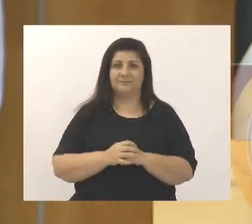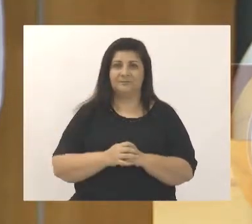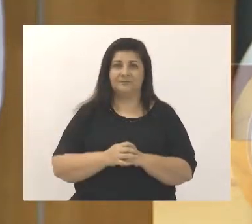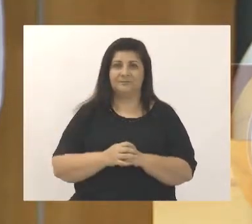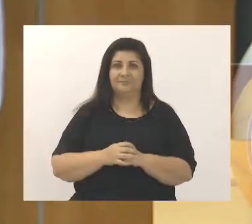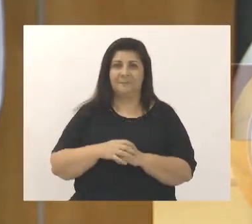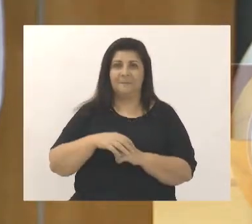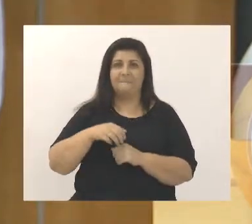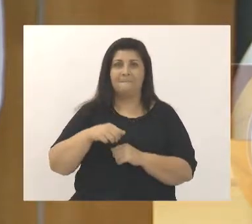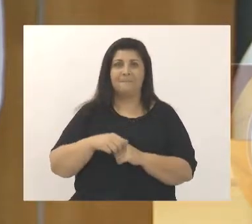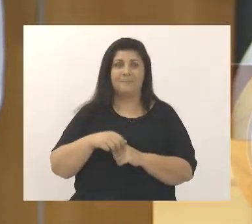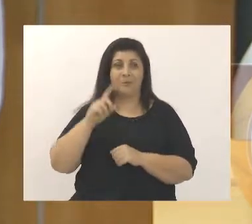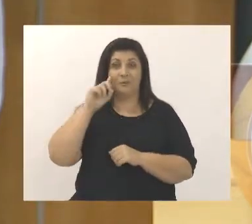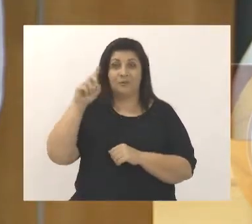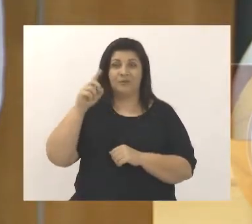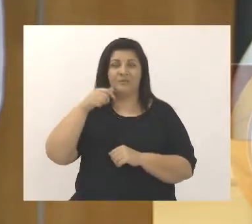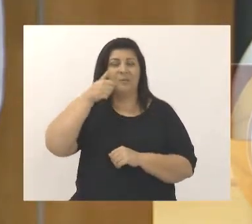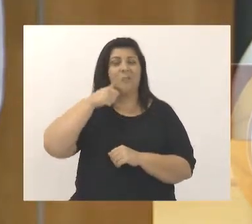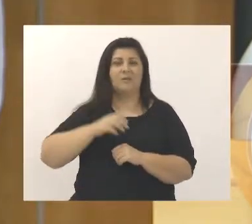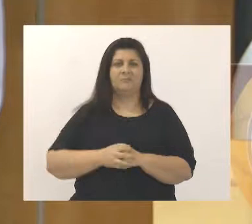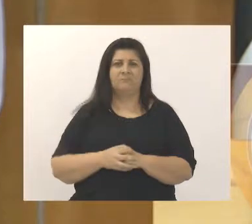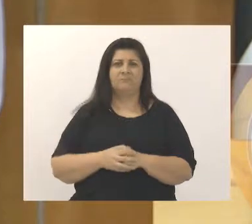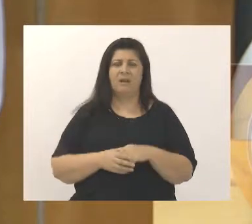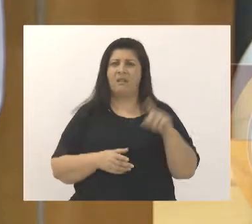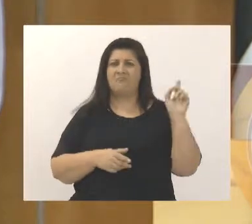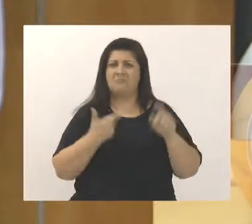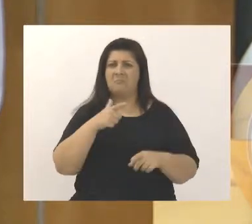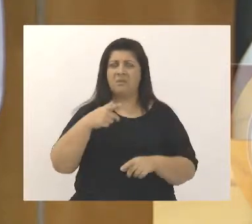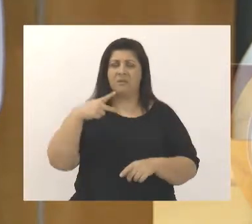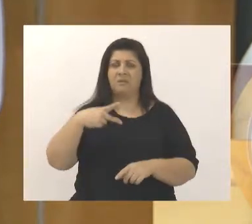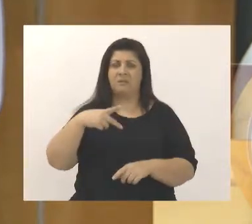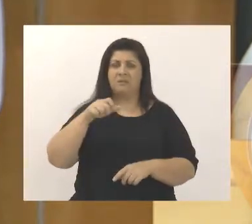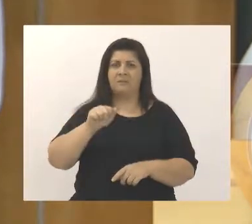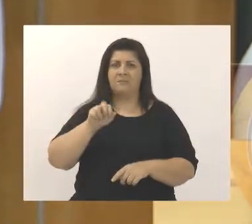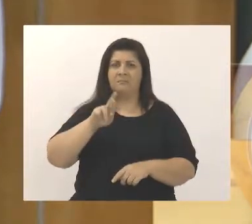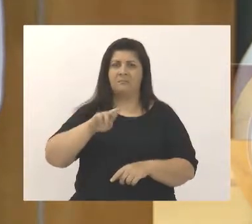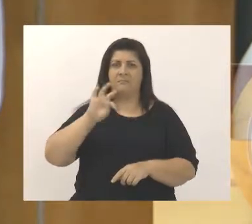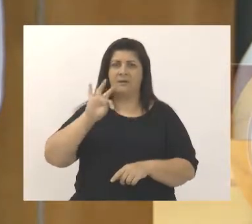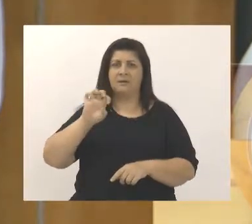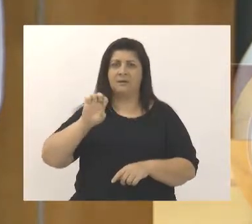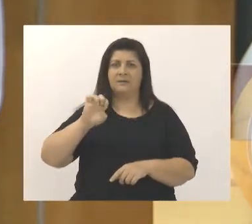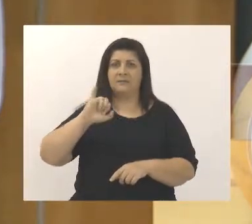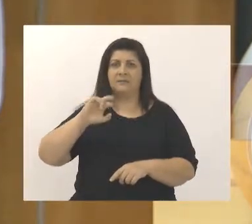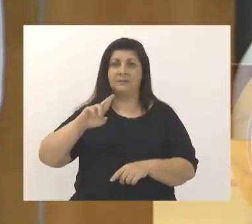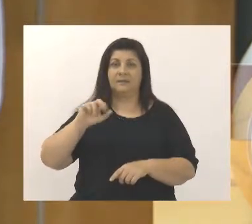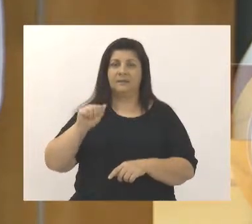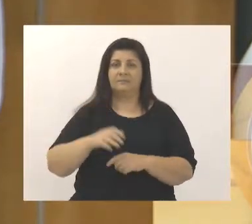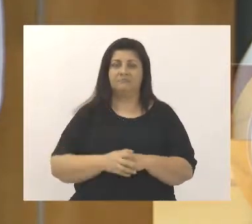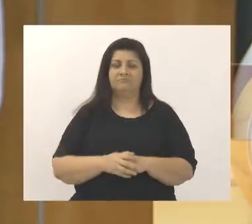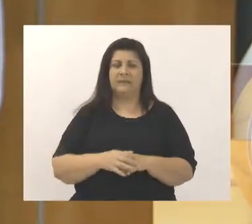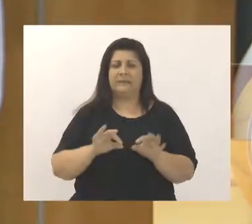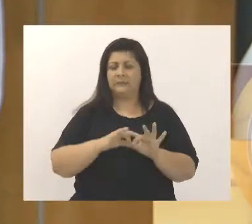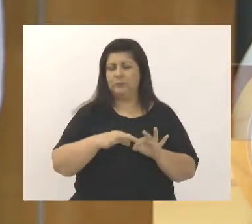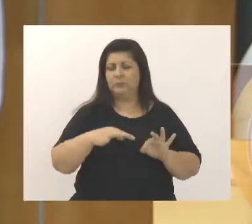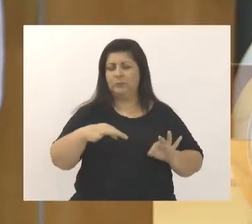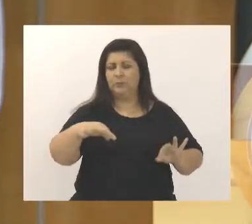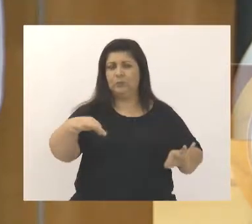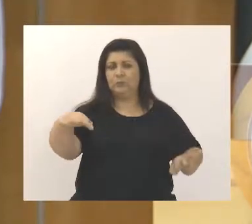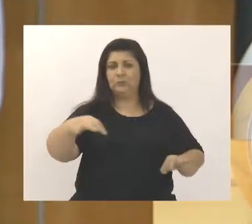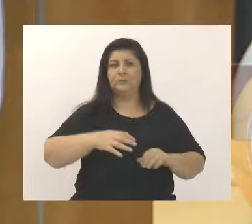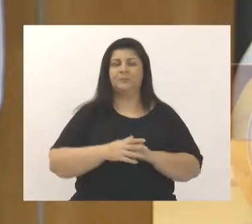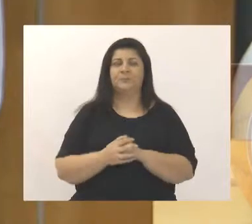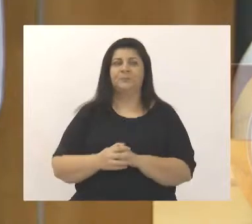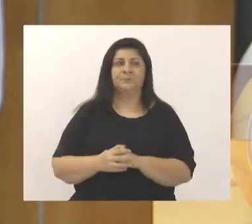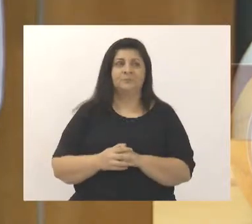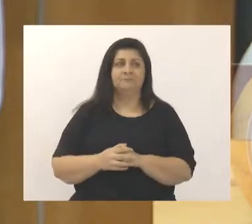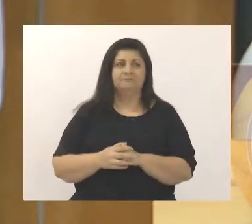Lá não tinha parteira, não, assim perto da mãe, não. Parteira era 3, 4 quilômetros longe